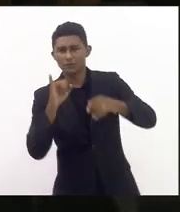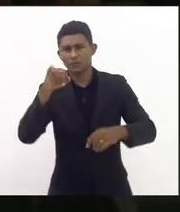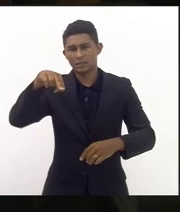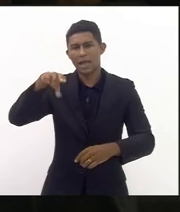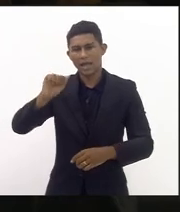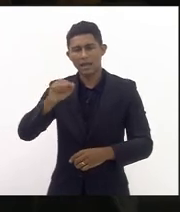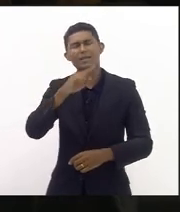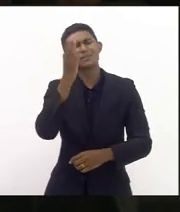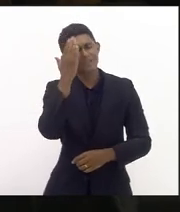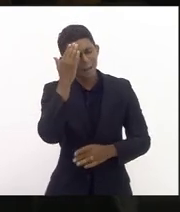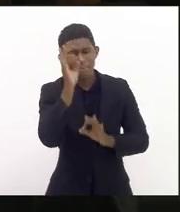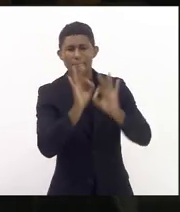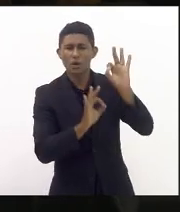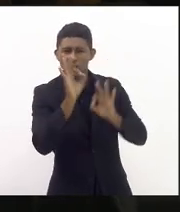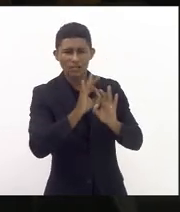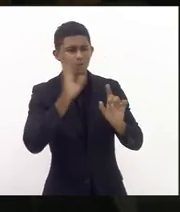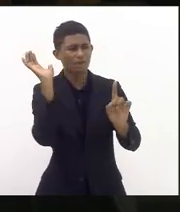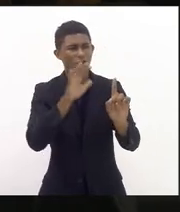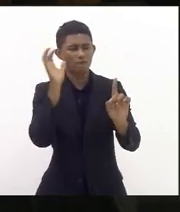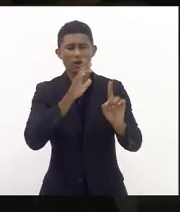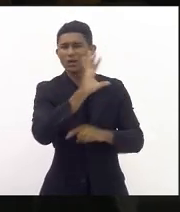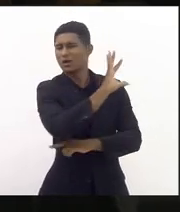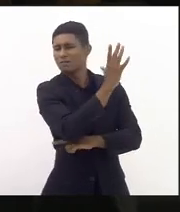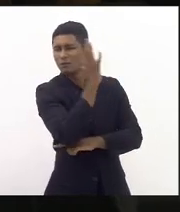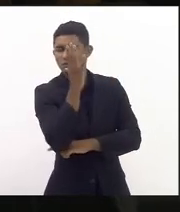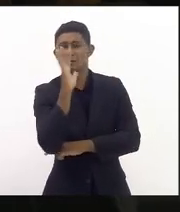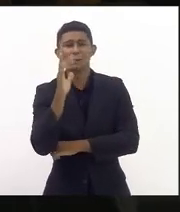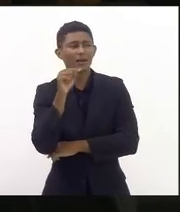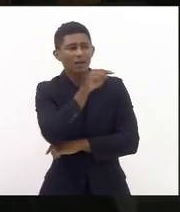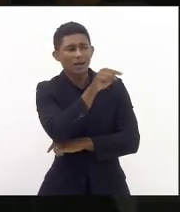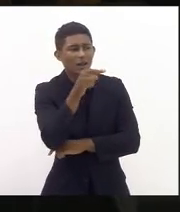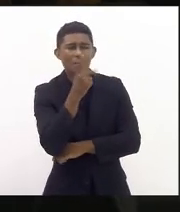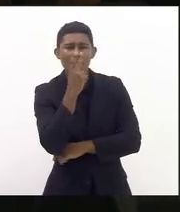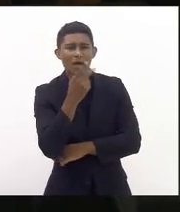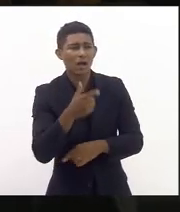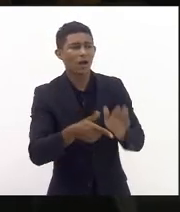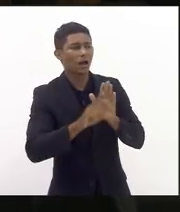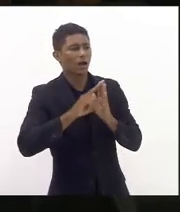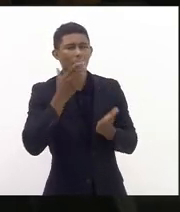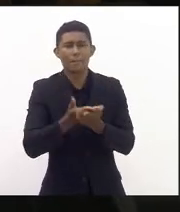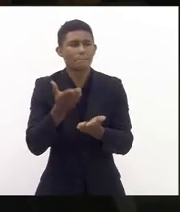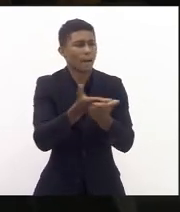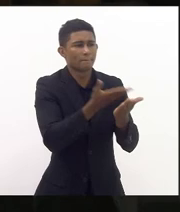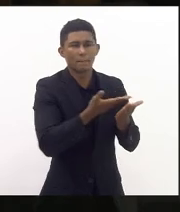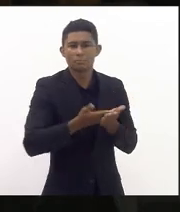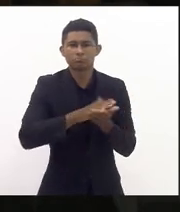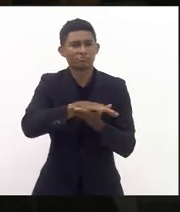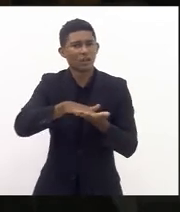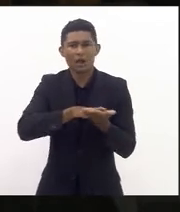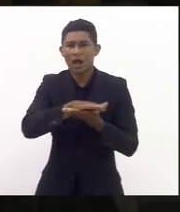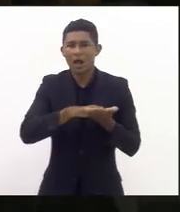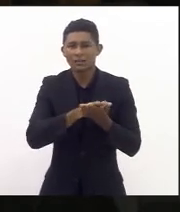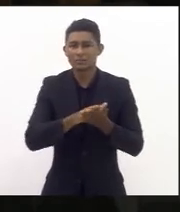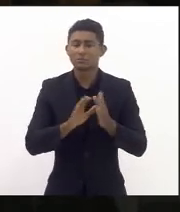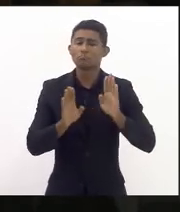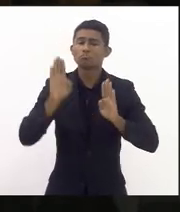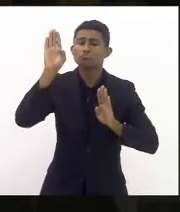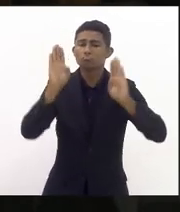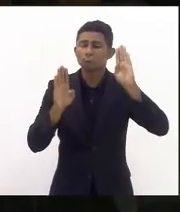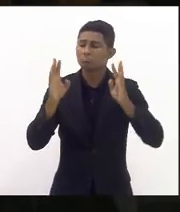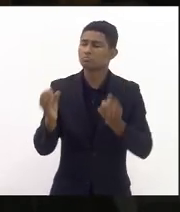impacto, porém o mesmo INEA entendeu que não precisava fazer estudo de impacto ambiental para sair concedendo a